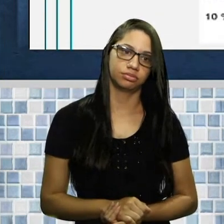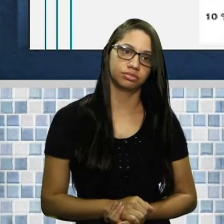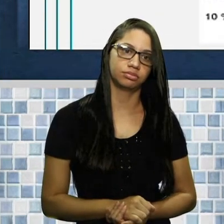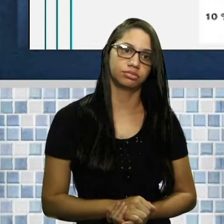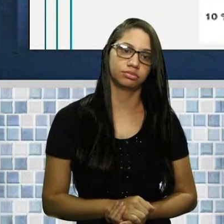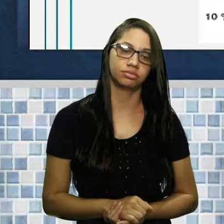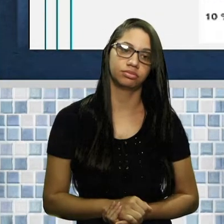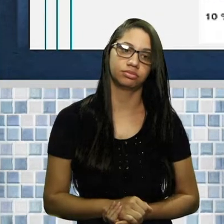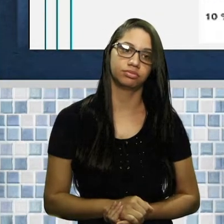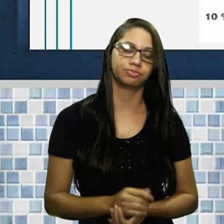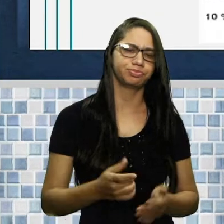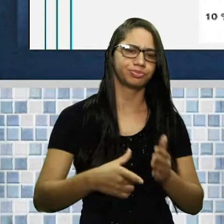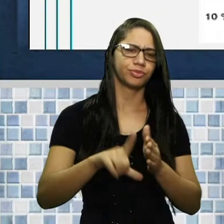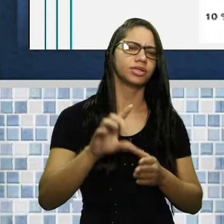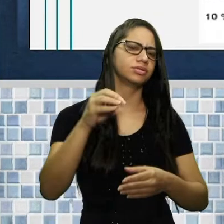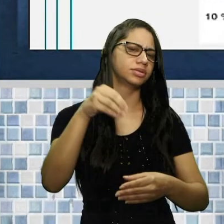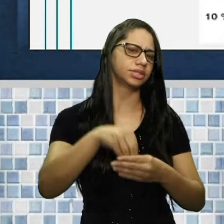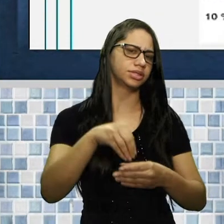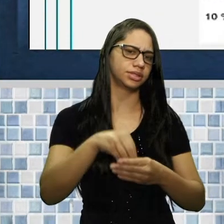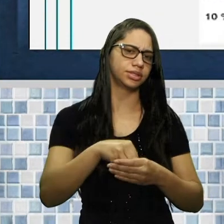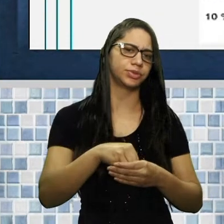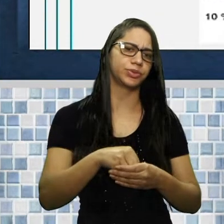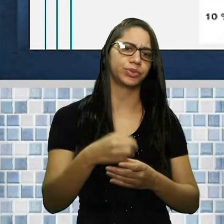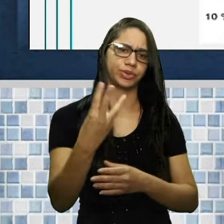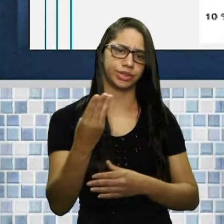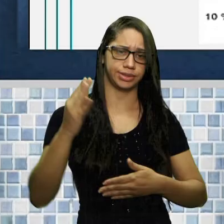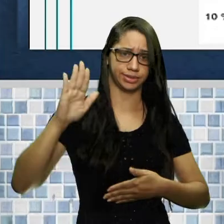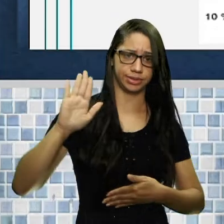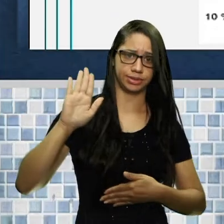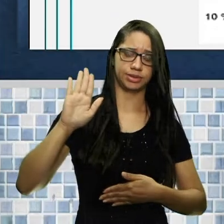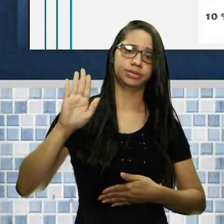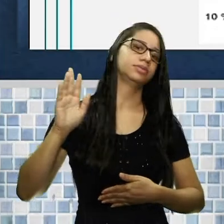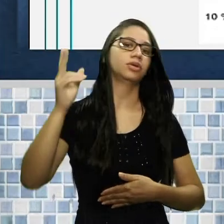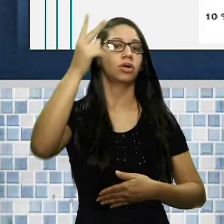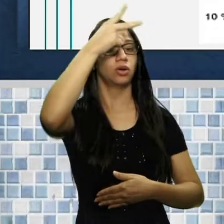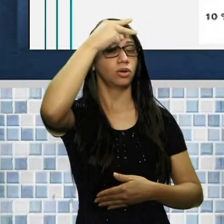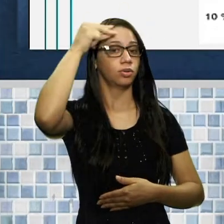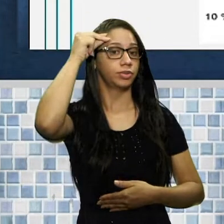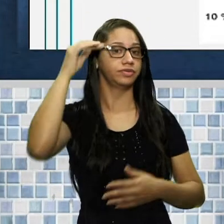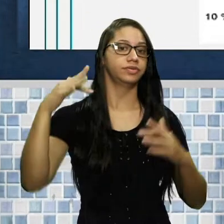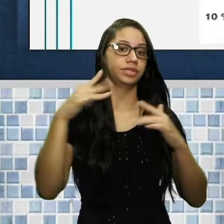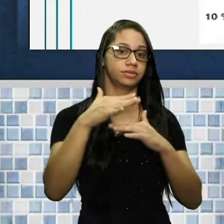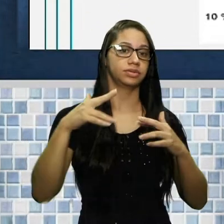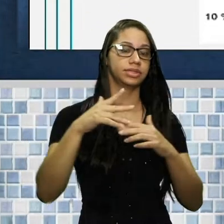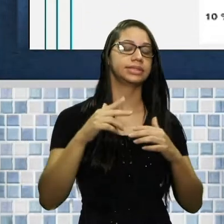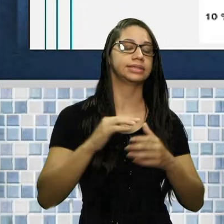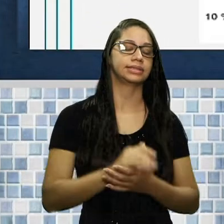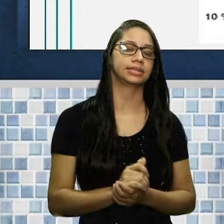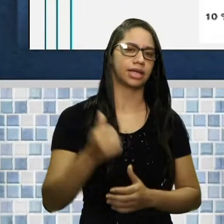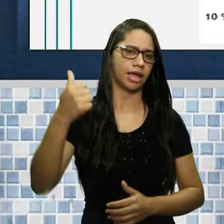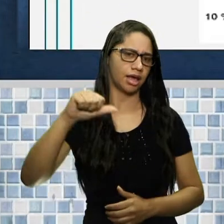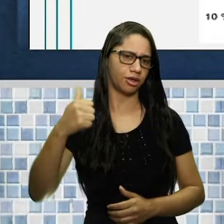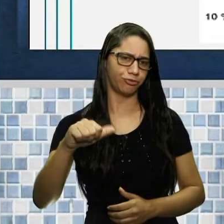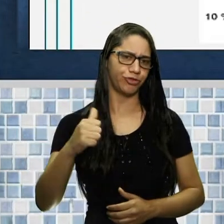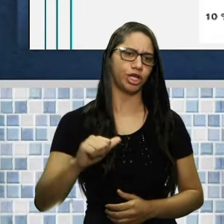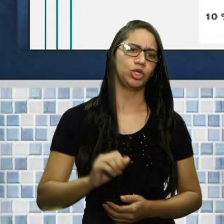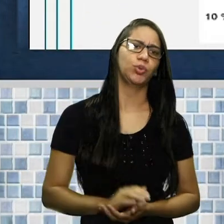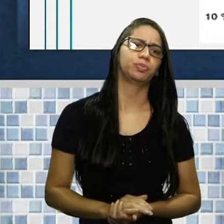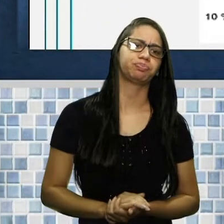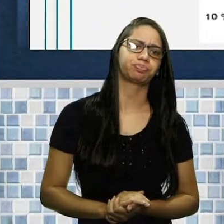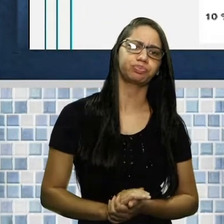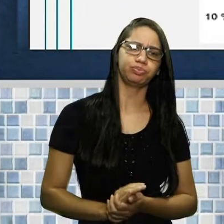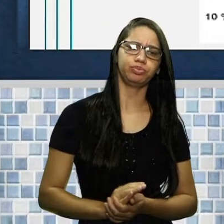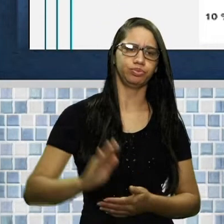slide. Numa prévia eleitoral entre três candidatos, o prefeito de uma cidade foi às seguintes intenções de